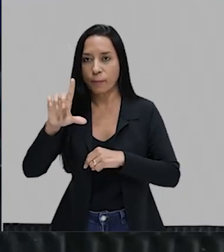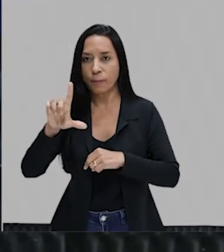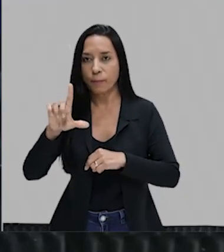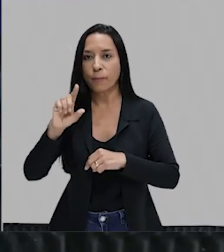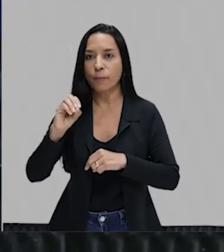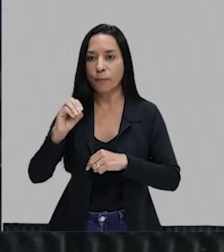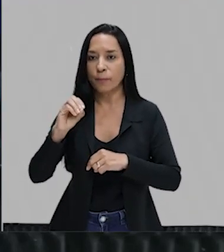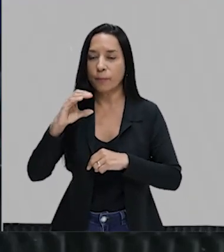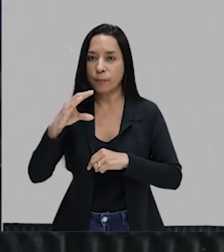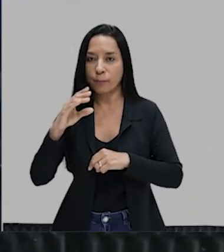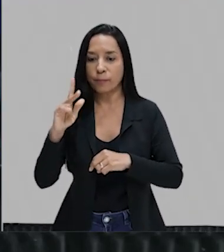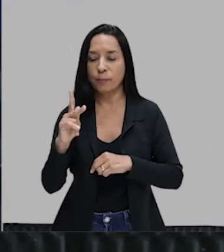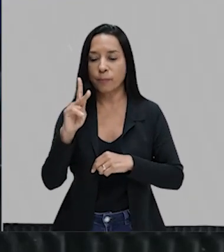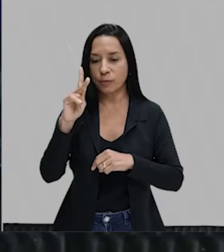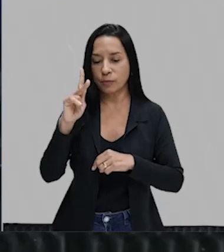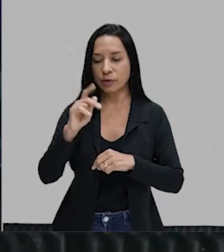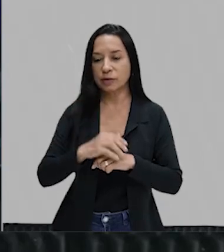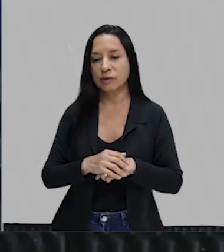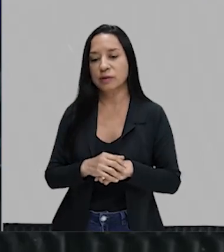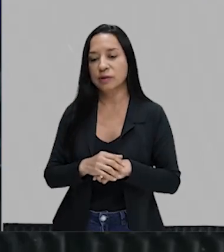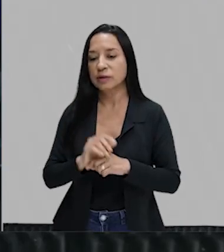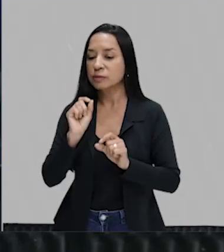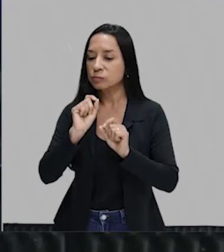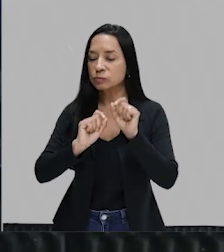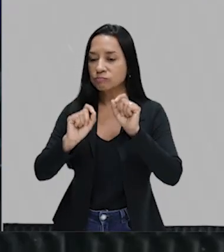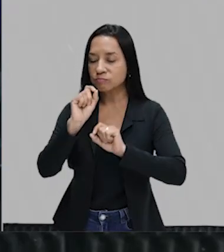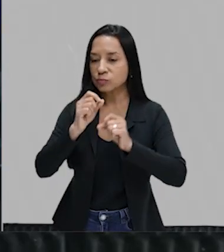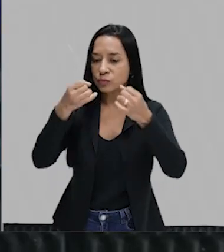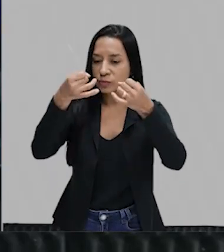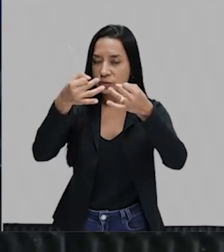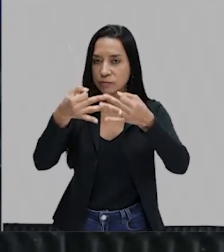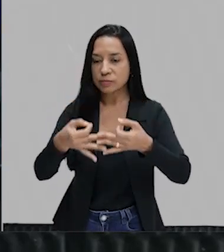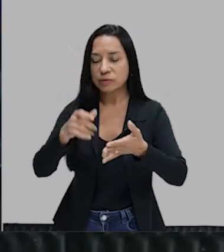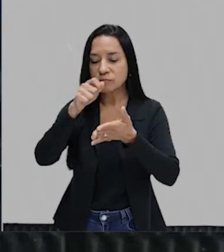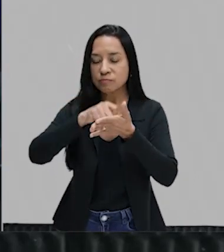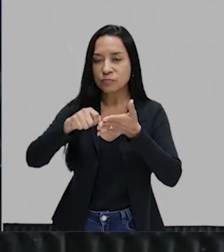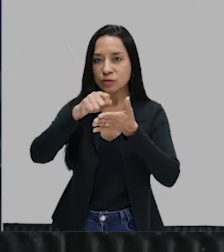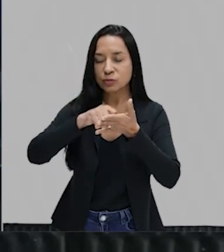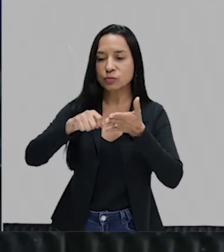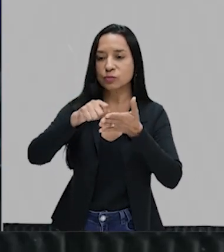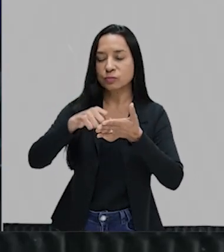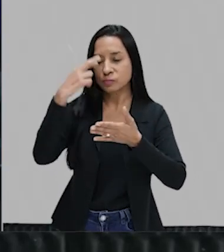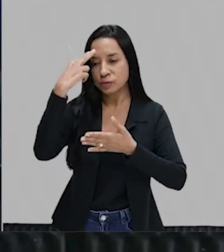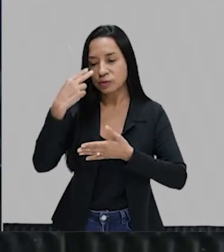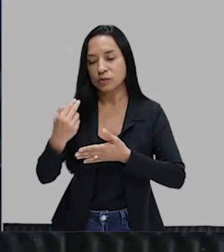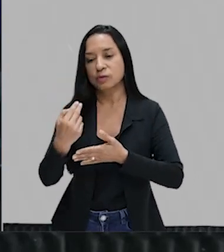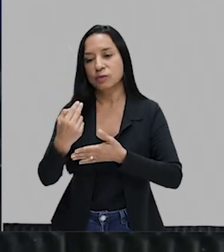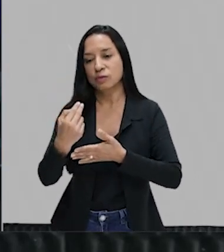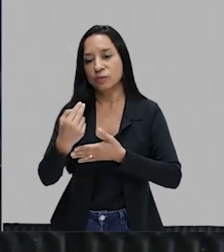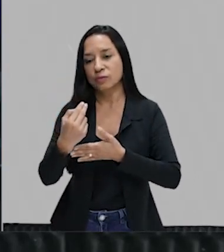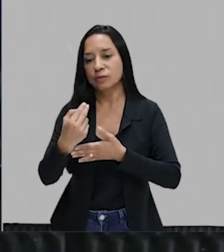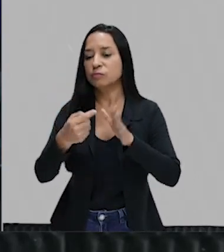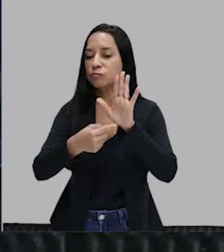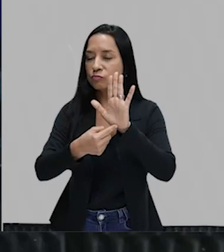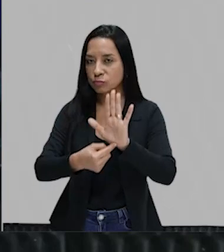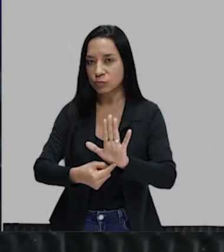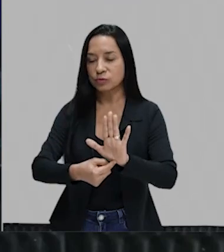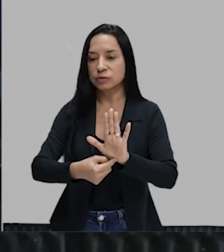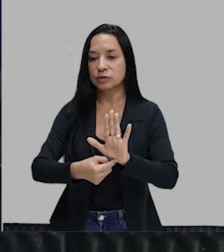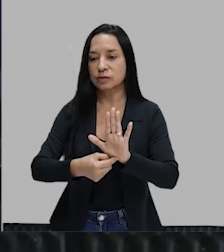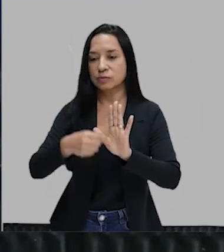da história, você está falando da historiografia. A escrita da história é o grande ofício do